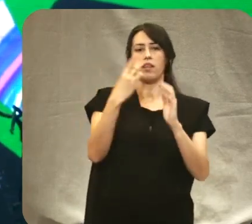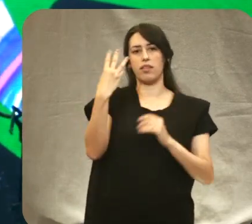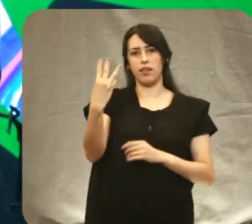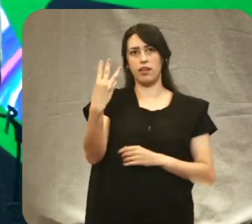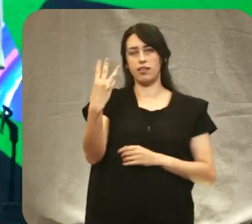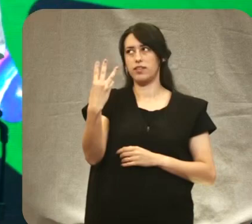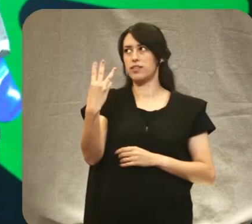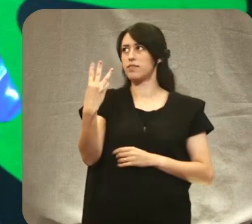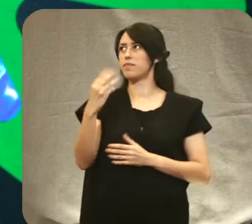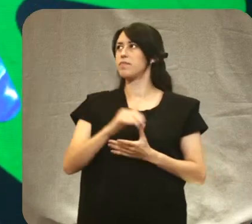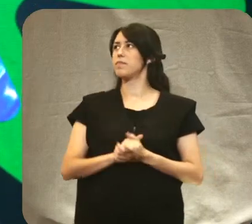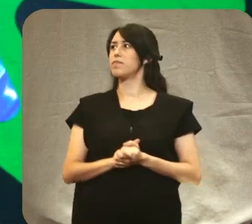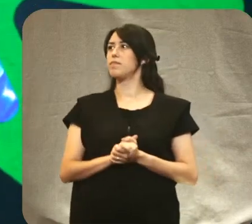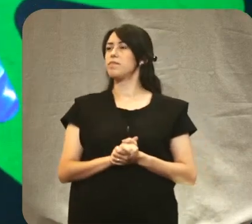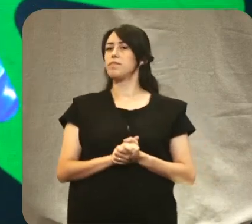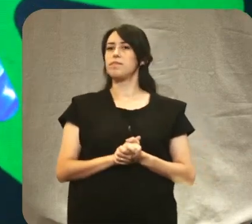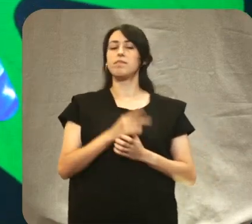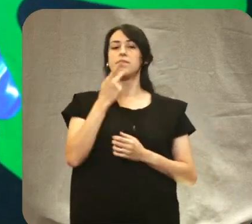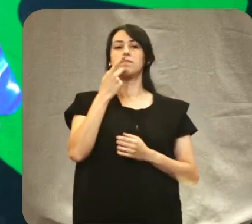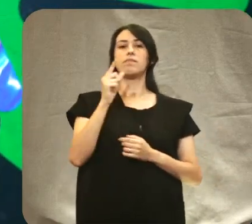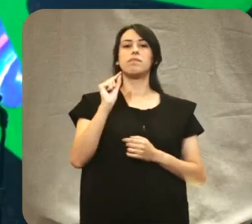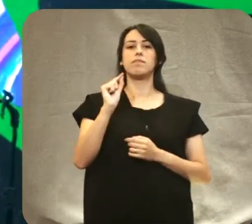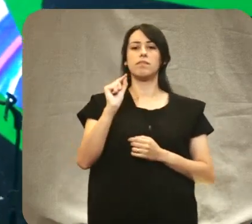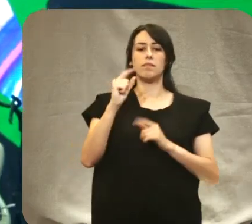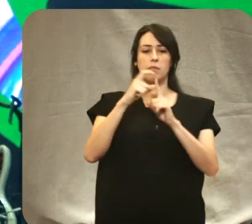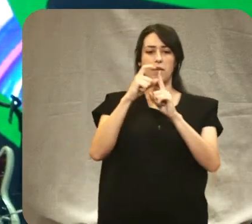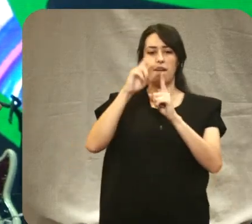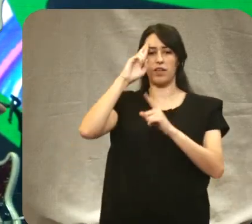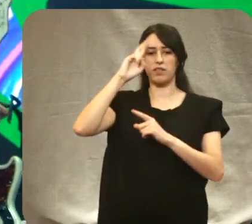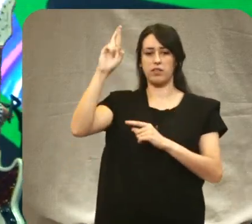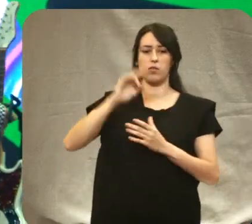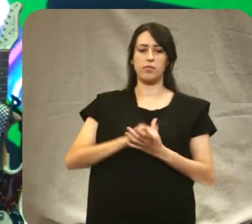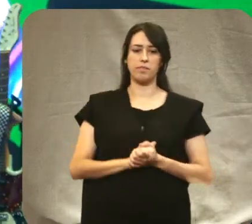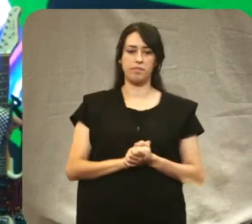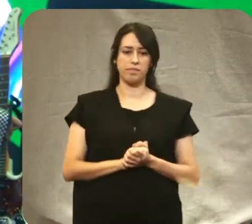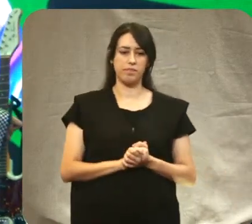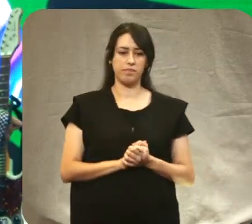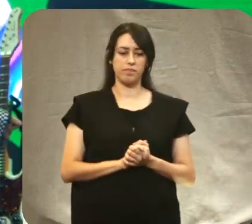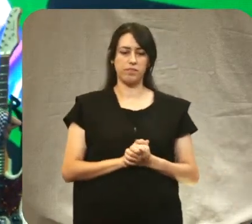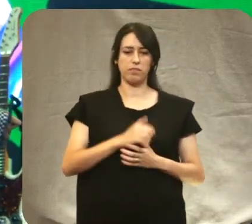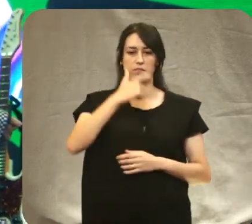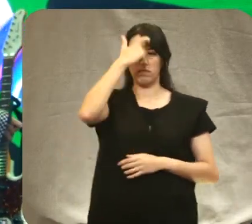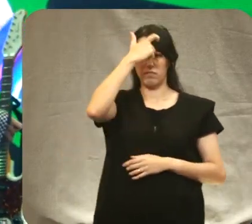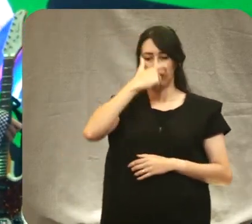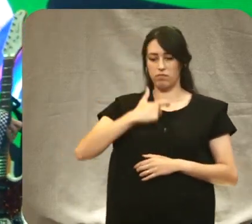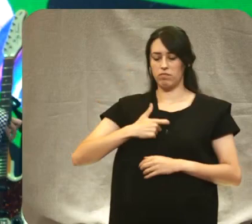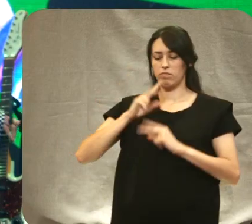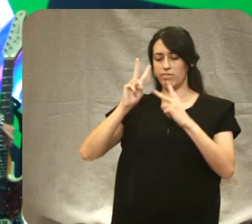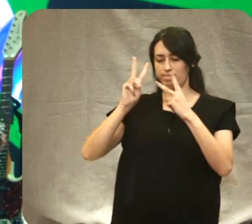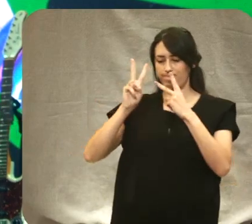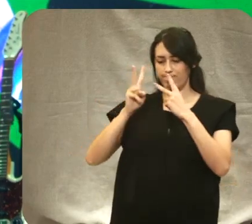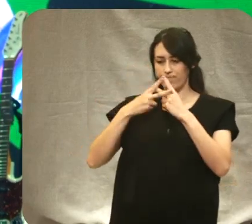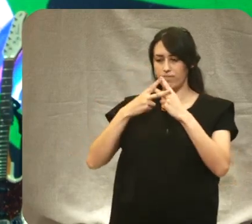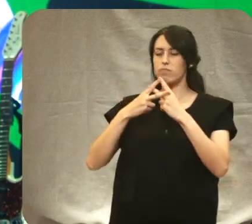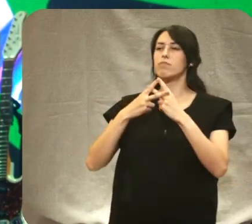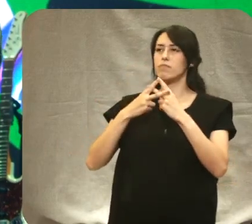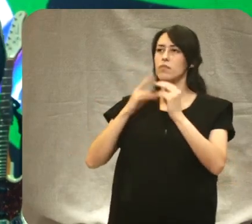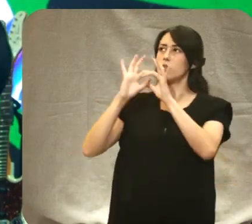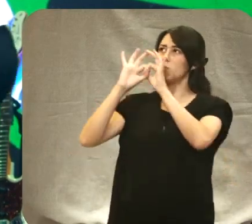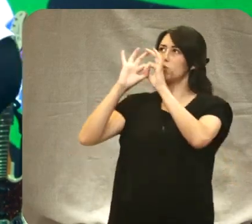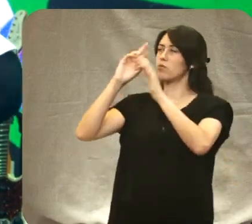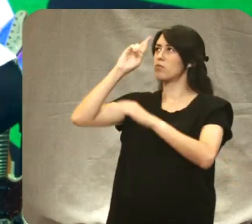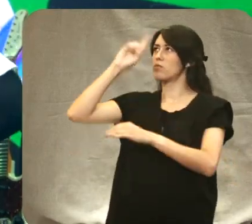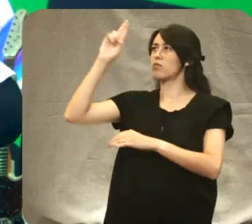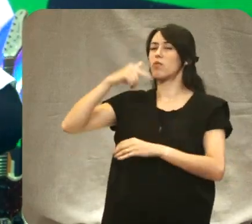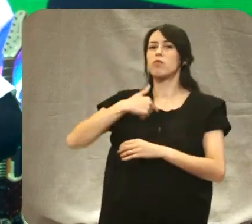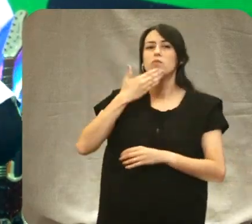3. Diz assim a palavra do Senhor: como prisioneiro no Senhor, rogo-lhes que vivam de